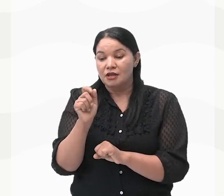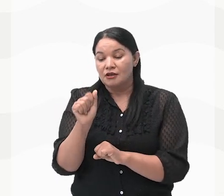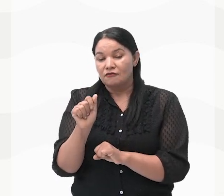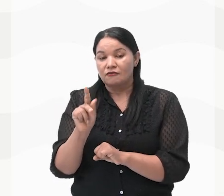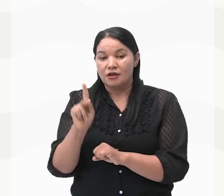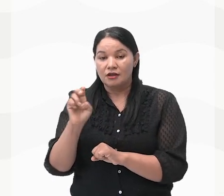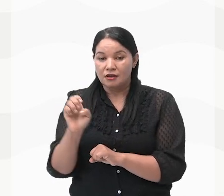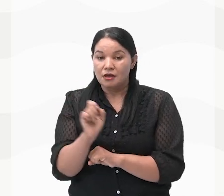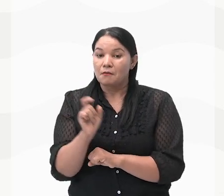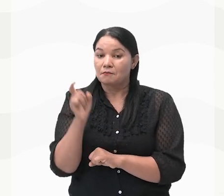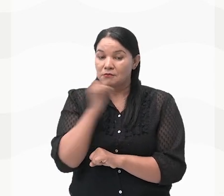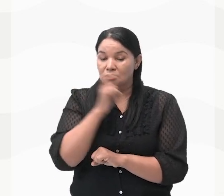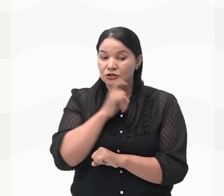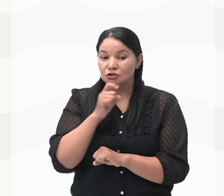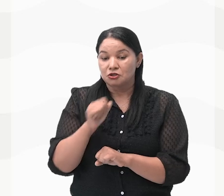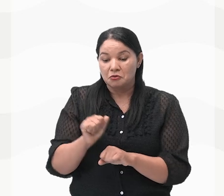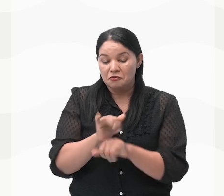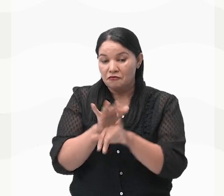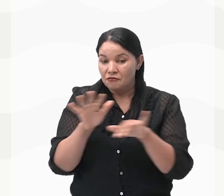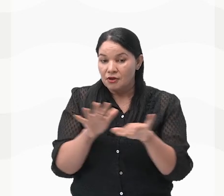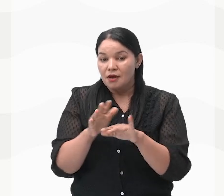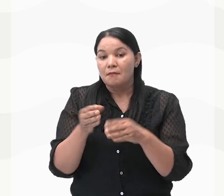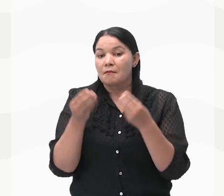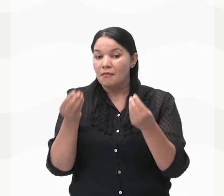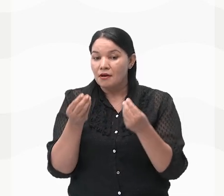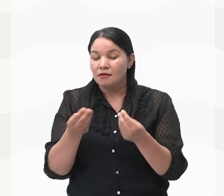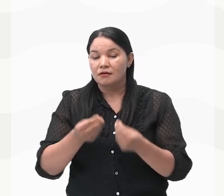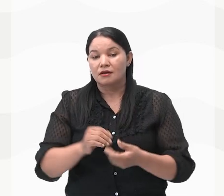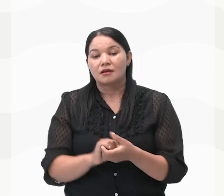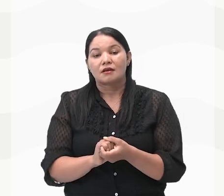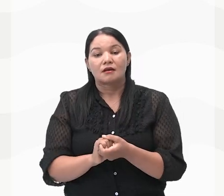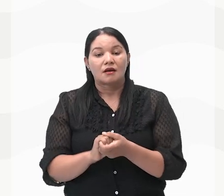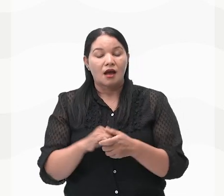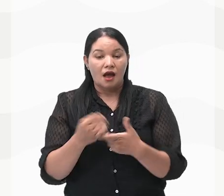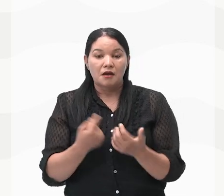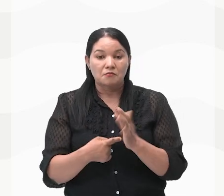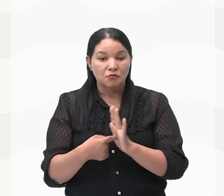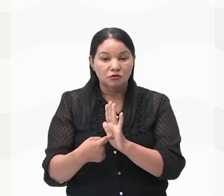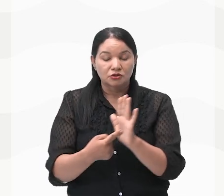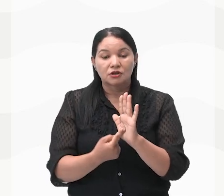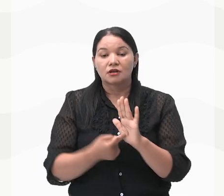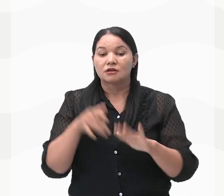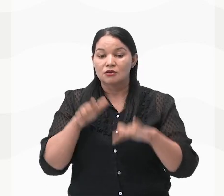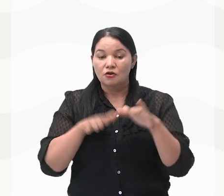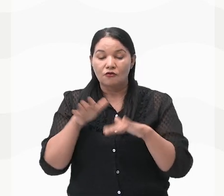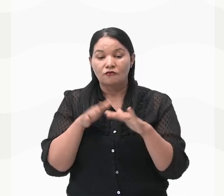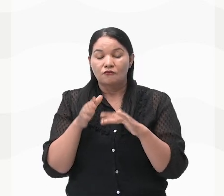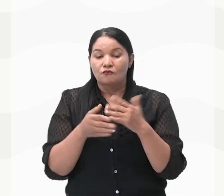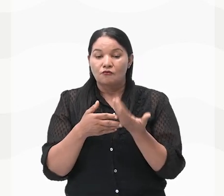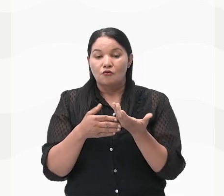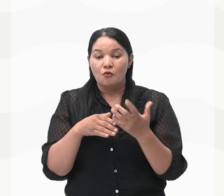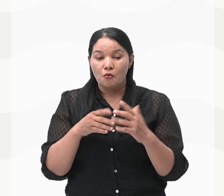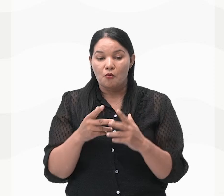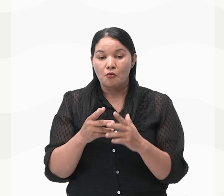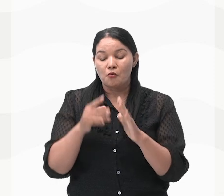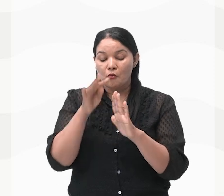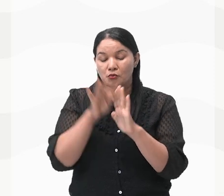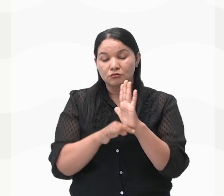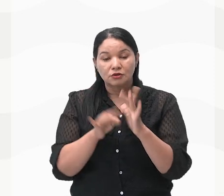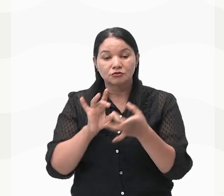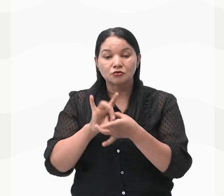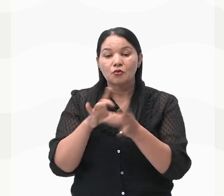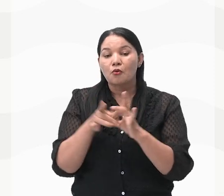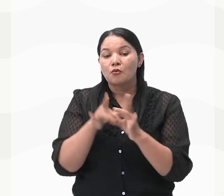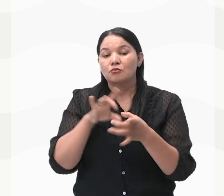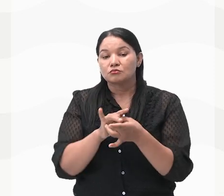contexto esportivo. Então, a intenção é fazer com que essa informação, ela de fato pareça legítima.